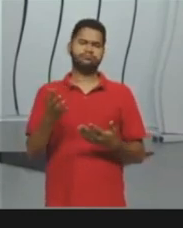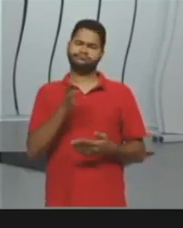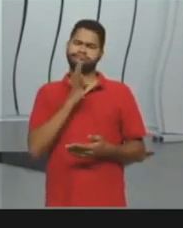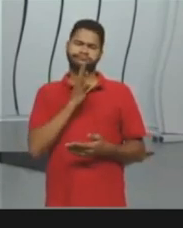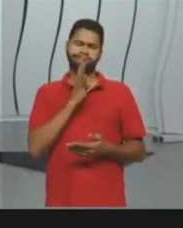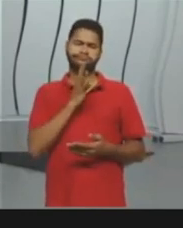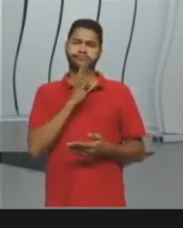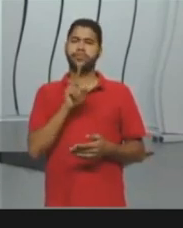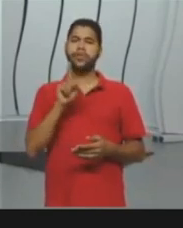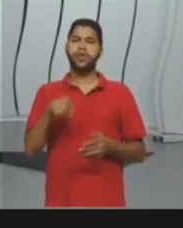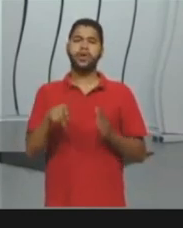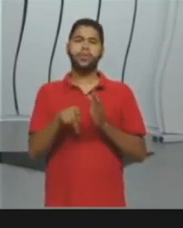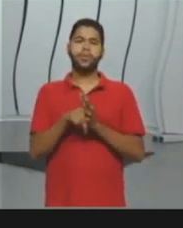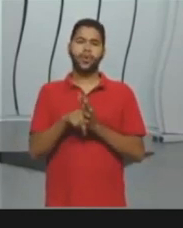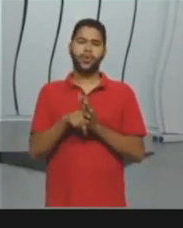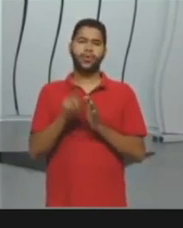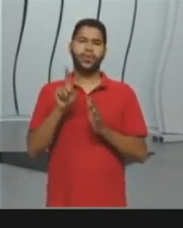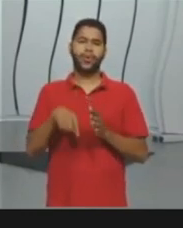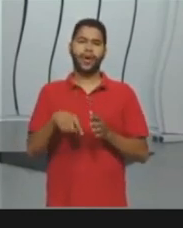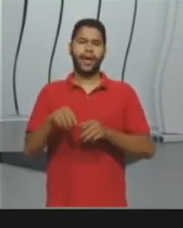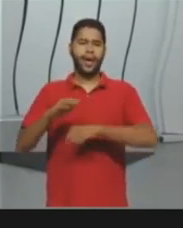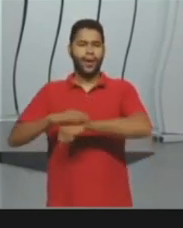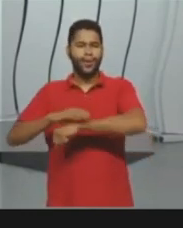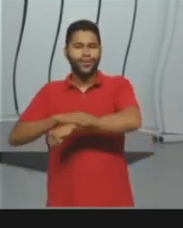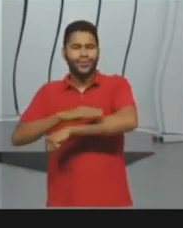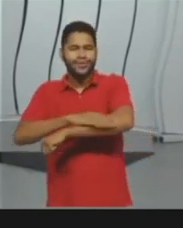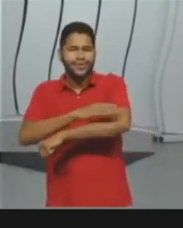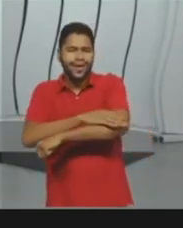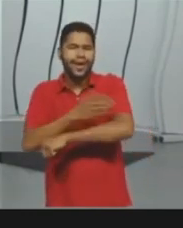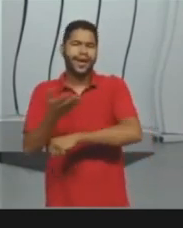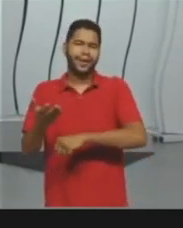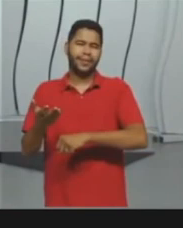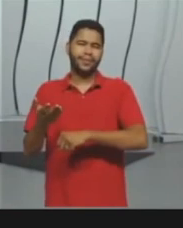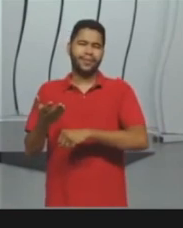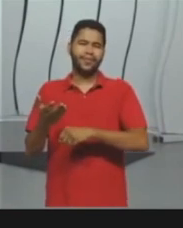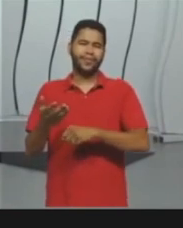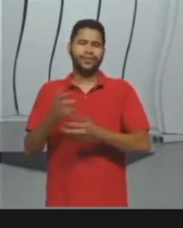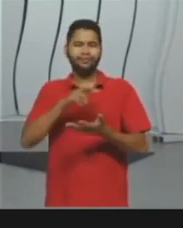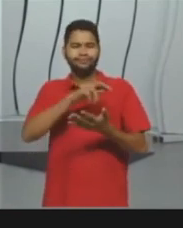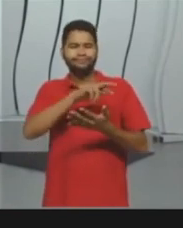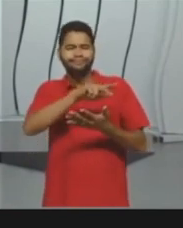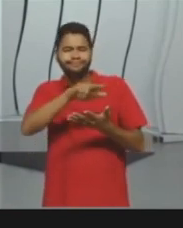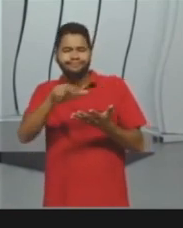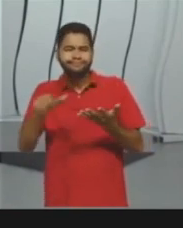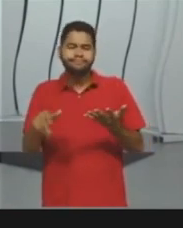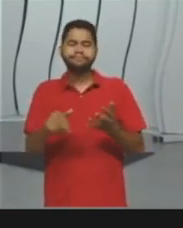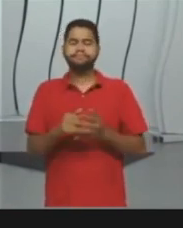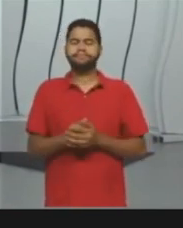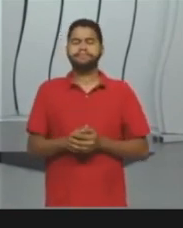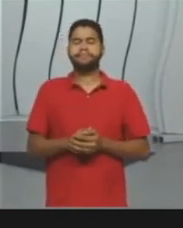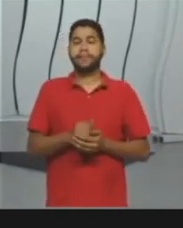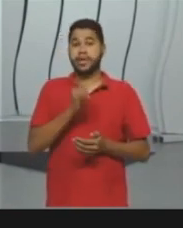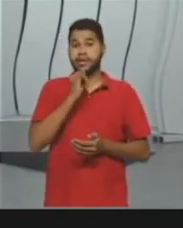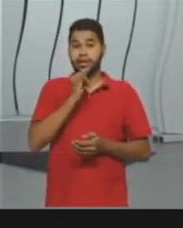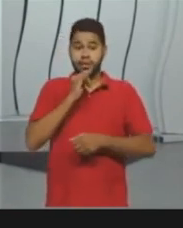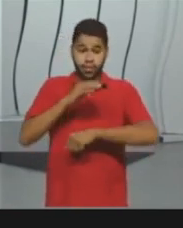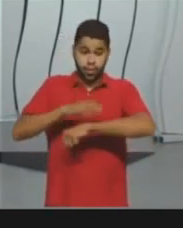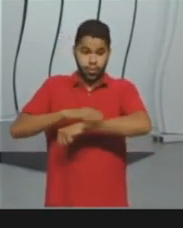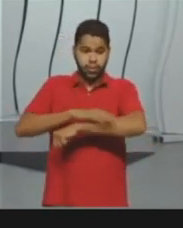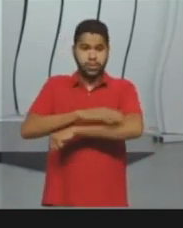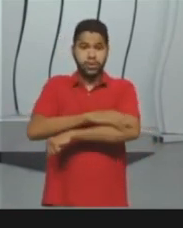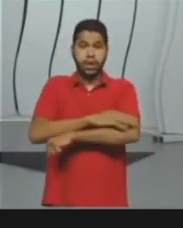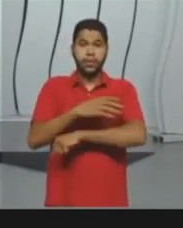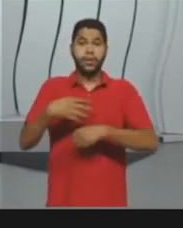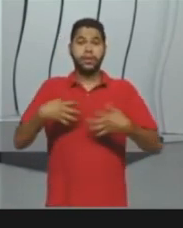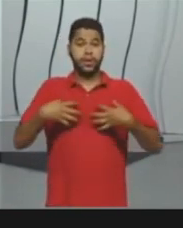bem conhecidos são os anfíbios. É o caso dos sapos, né, das salamandras. O que acontece? Apesar do sapo ter